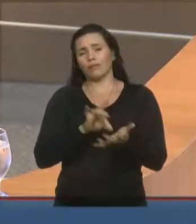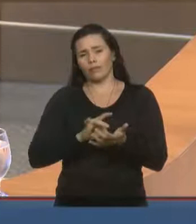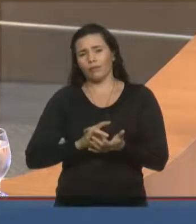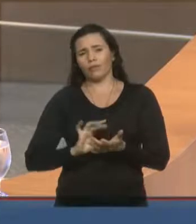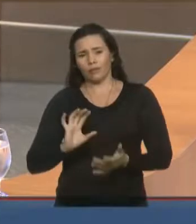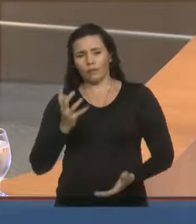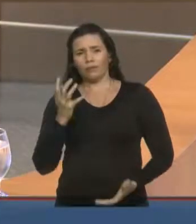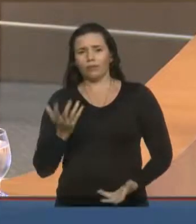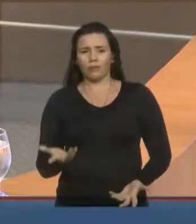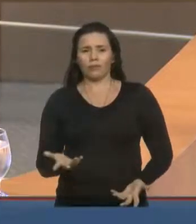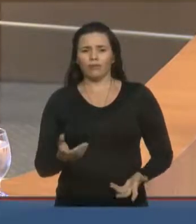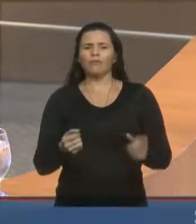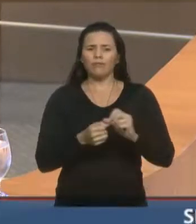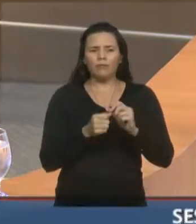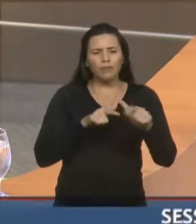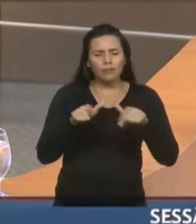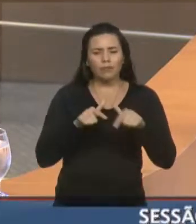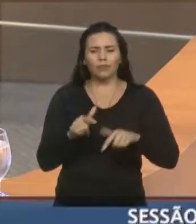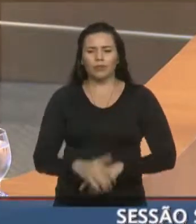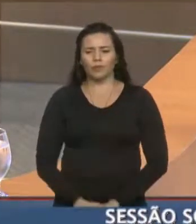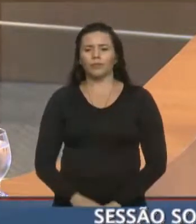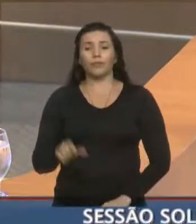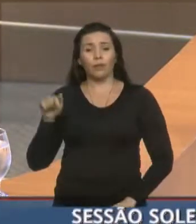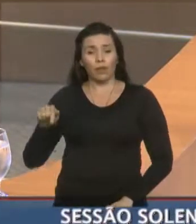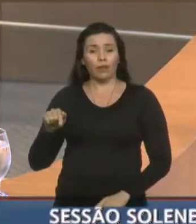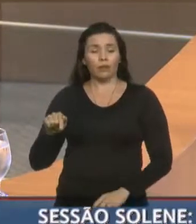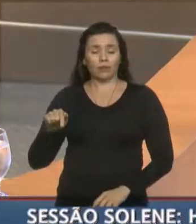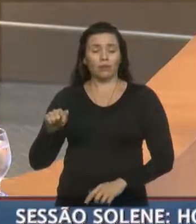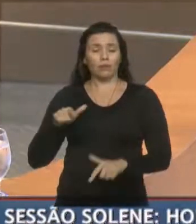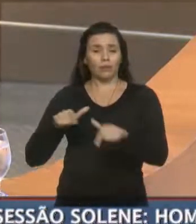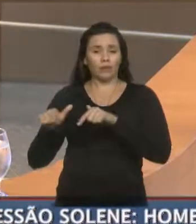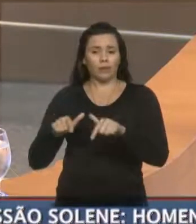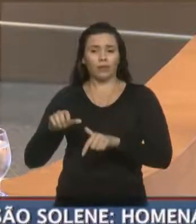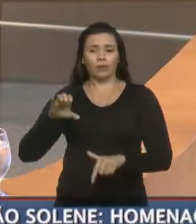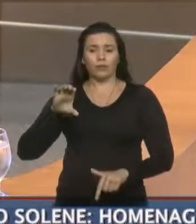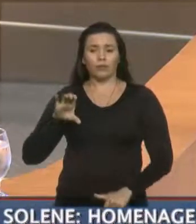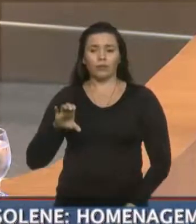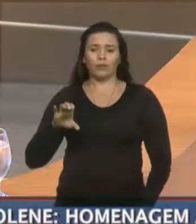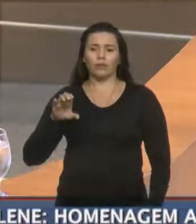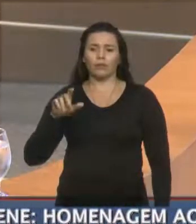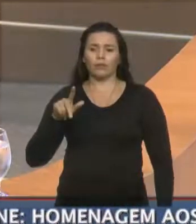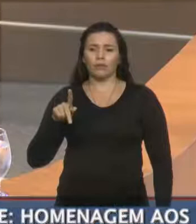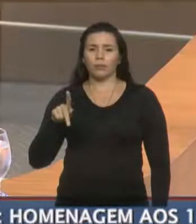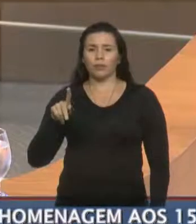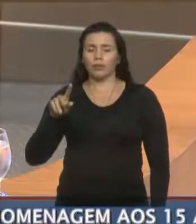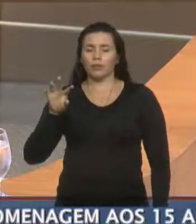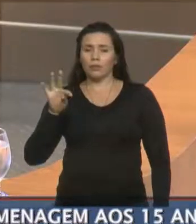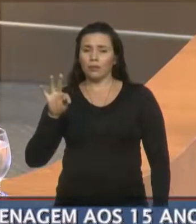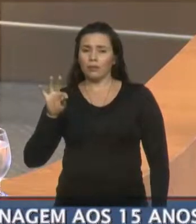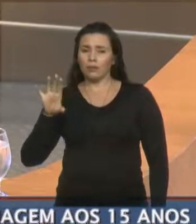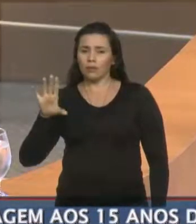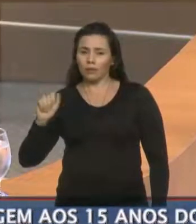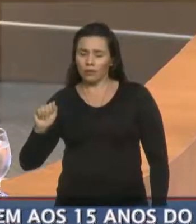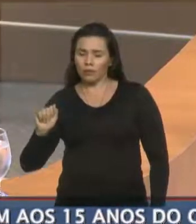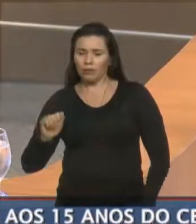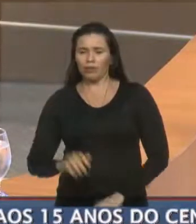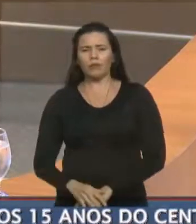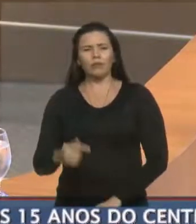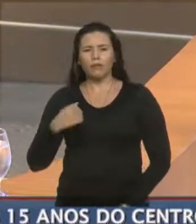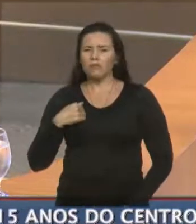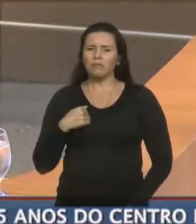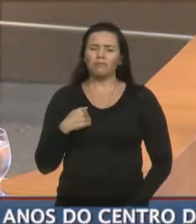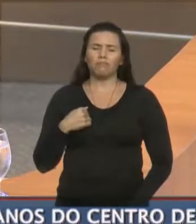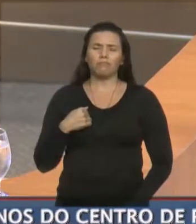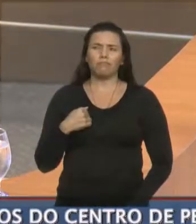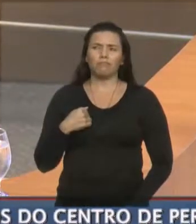apesar de nos meus sonhos desejar que não existisse, apesar de nos meus sonhos